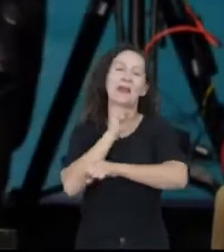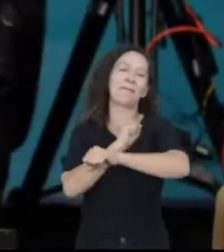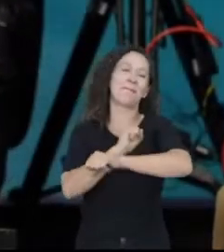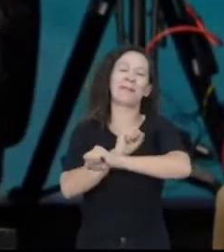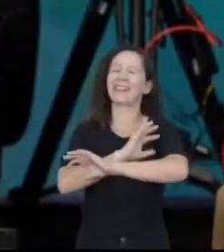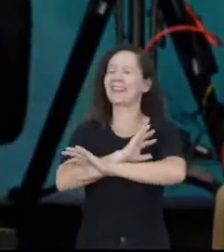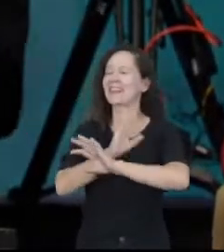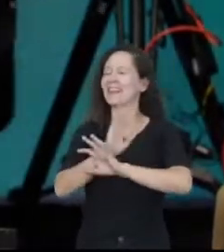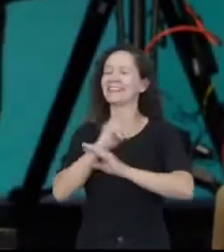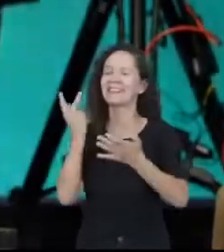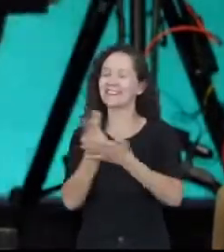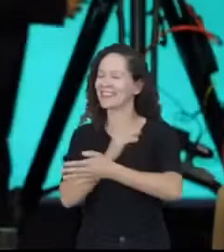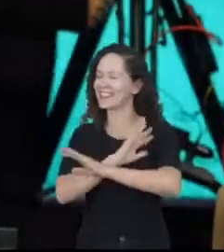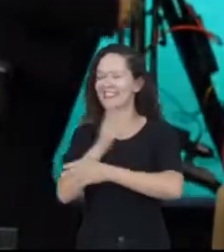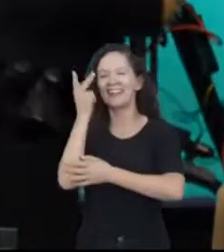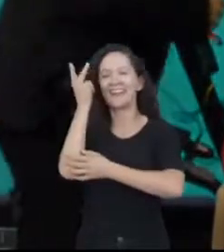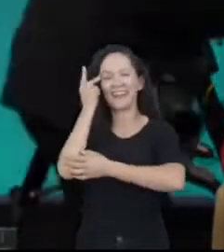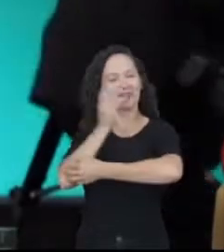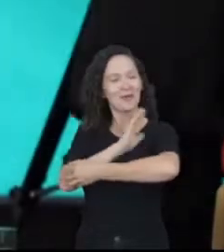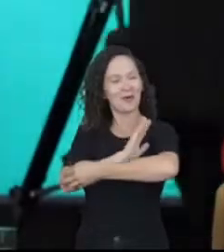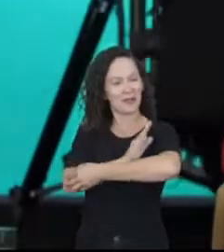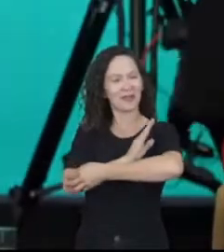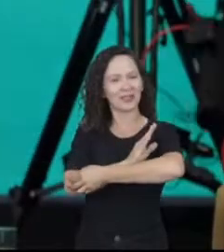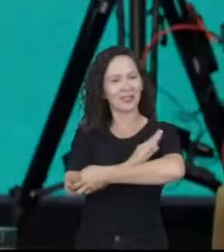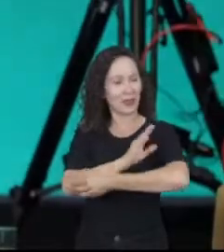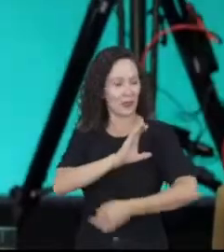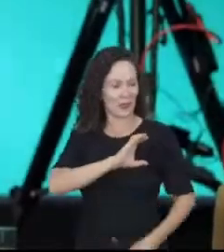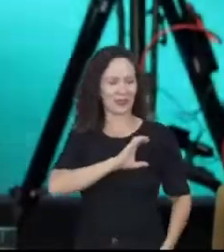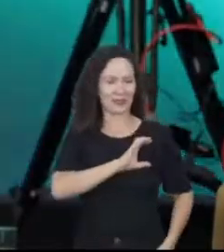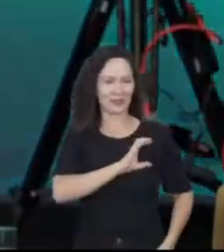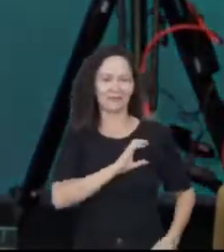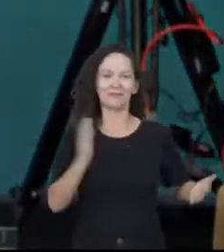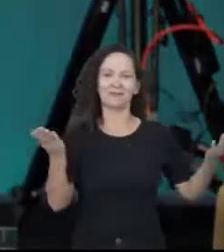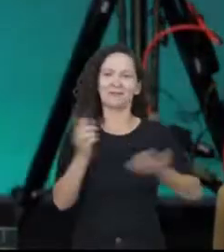comigo. Hoje é um dia especial.